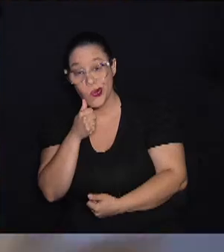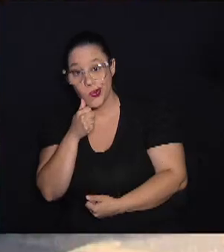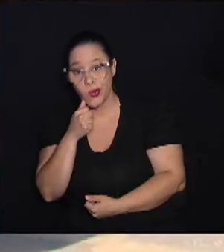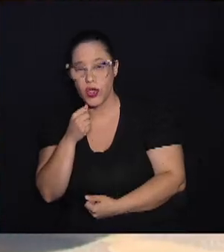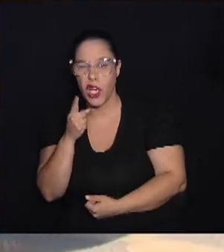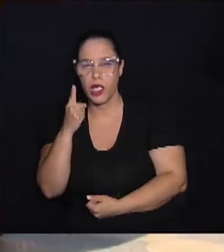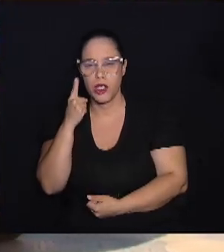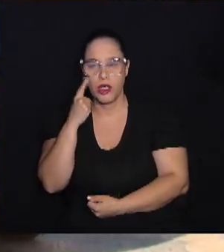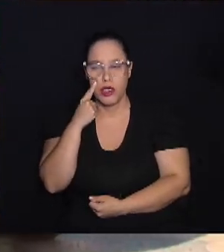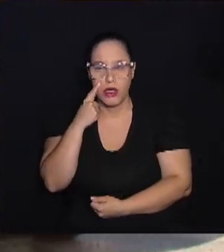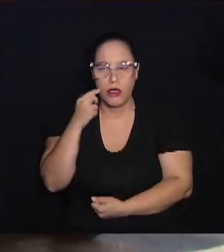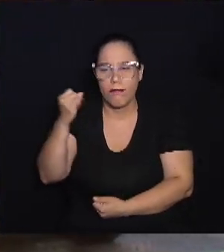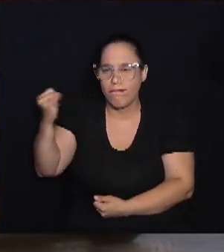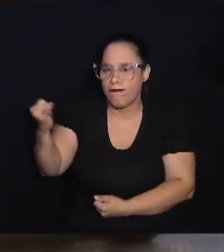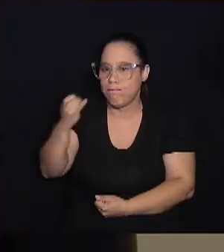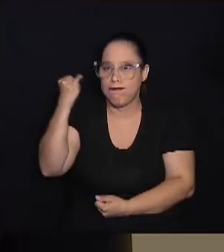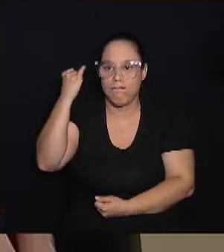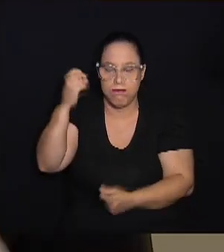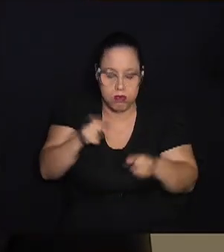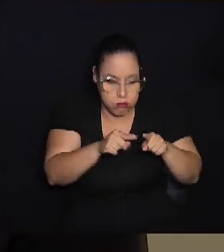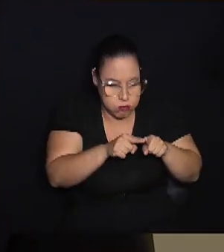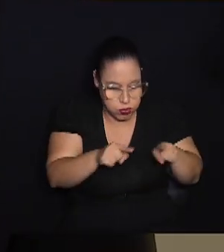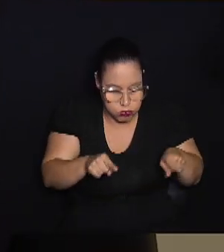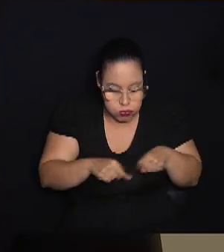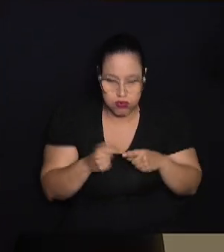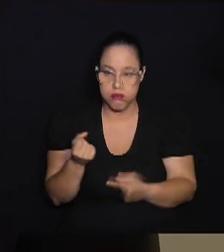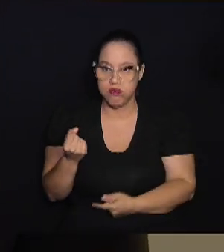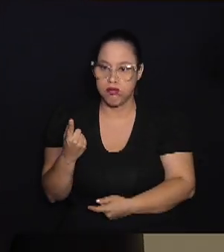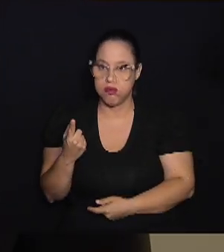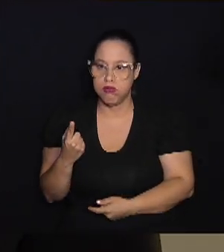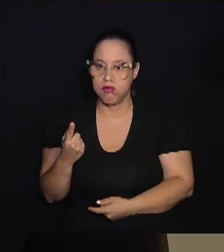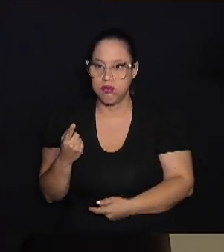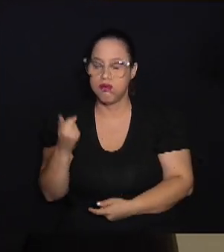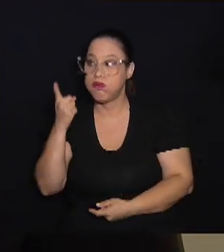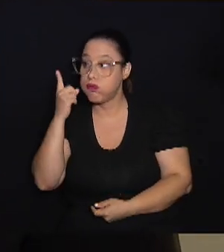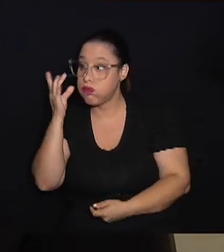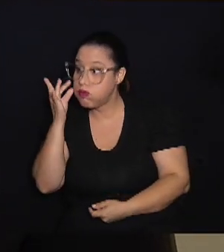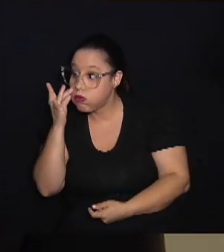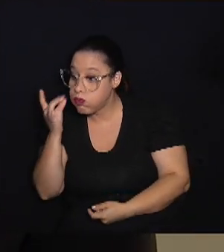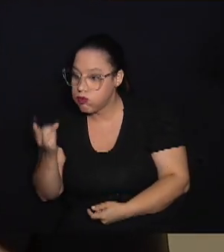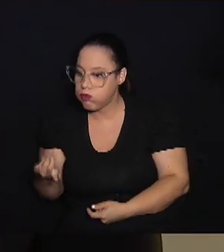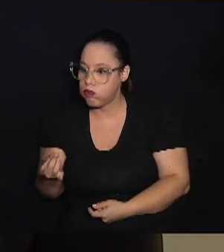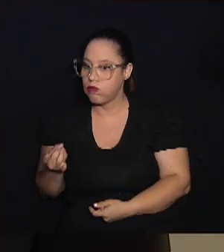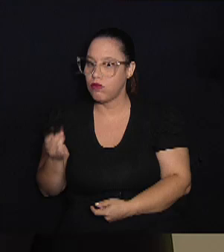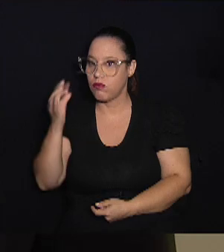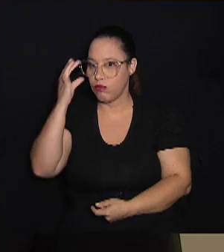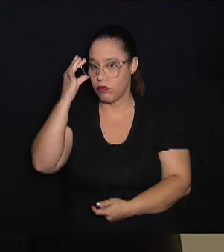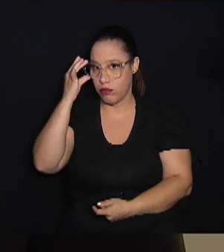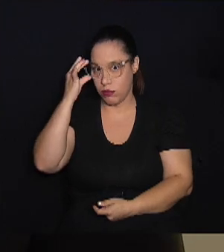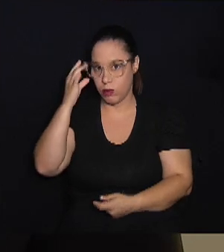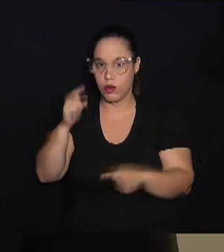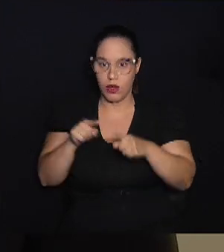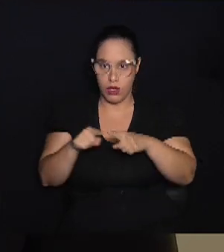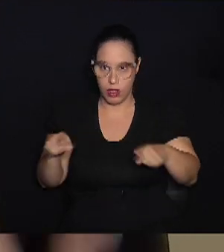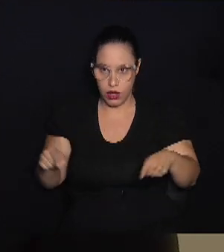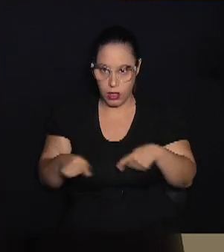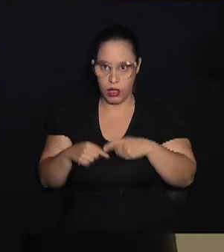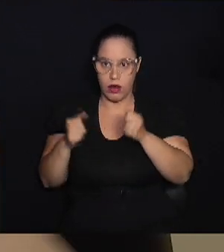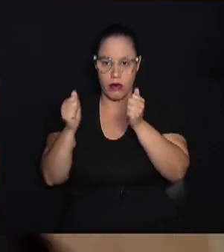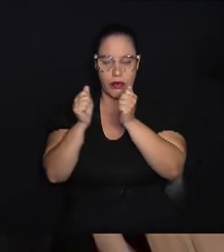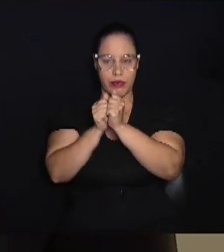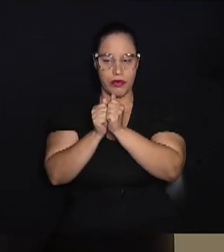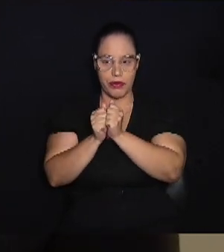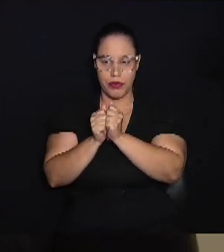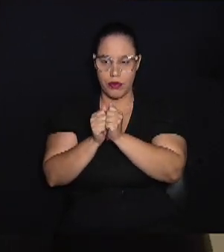essa necessidade de ter esse único espaço, e a casa traz esse olhar, de ter realmente esse espaço unificado, onde elas